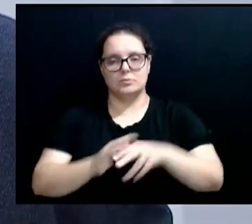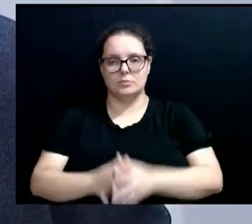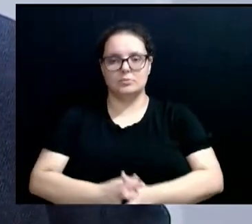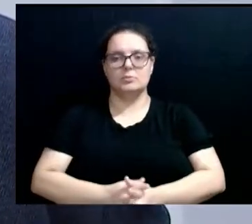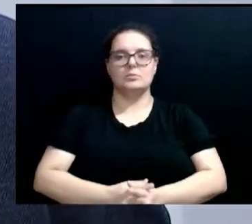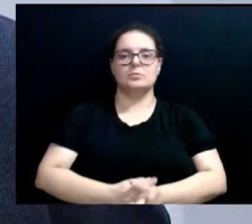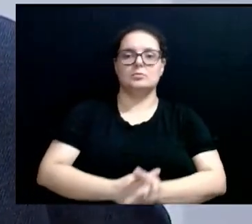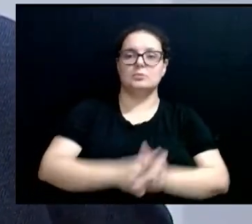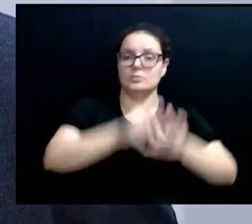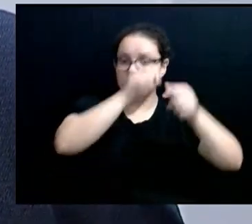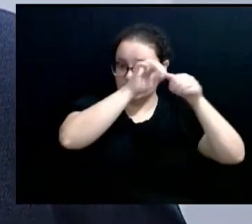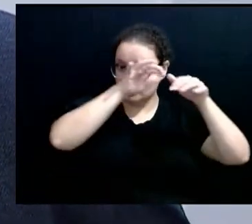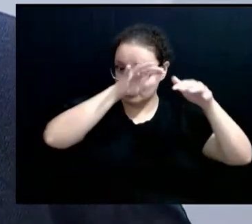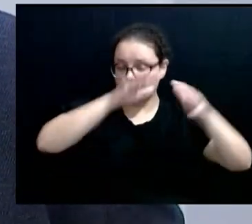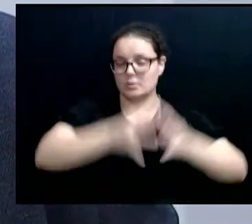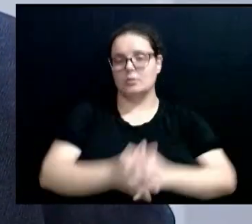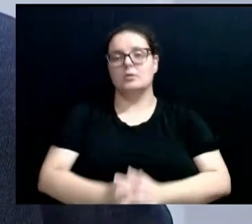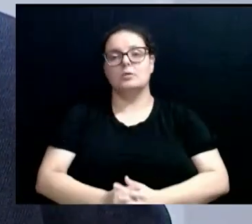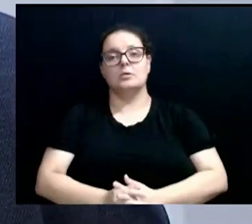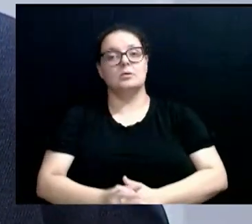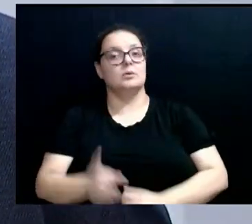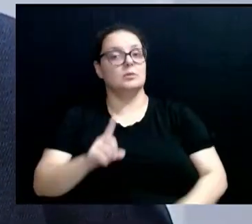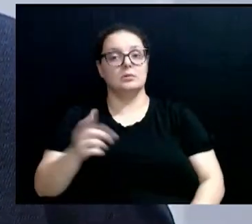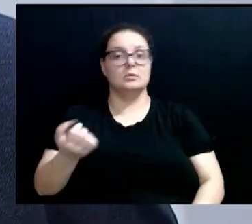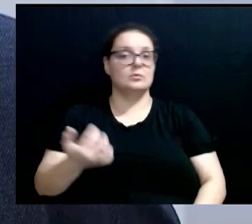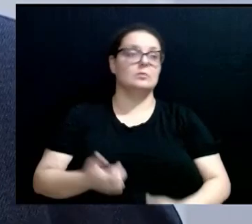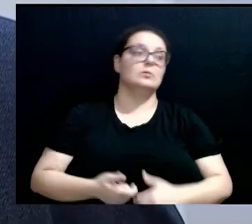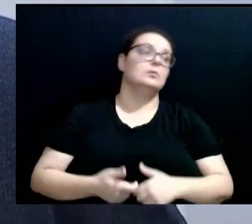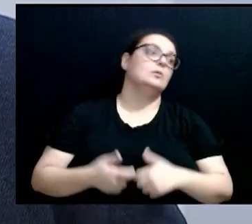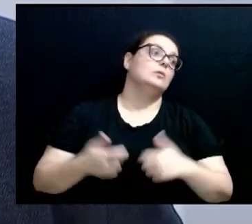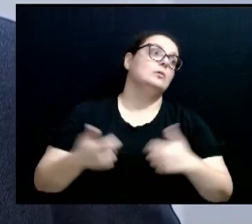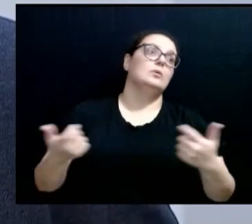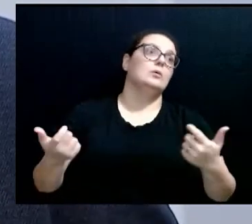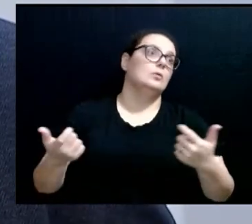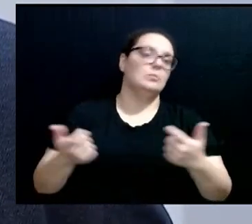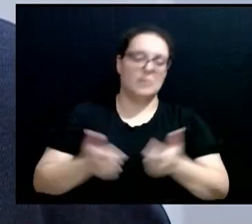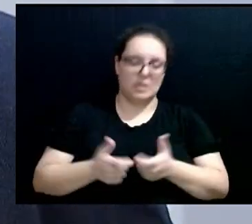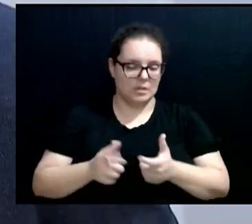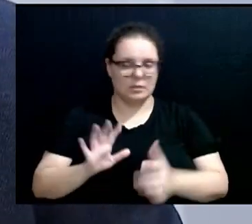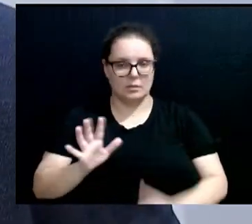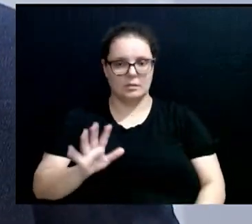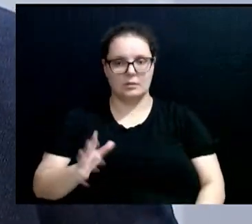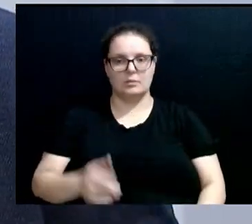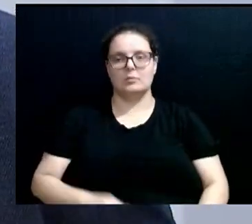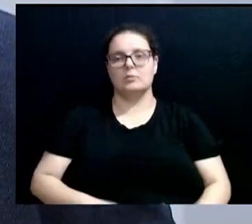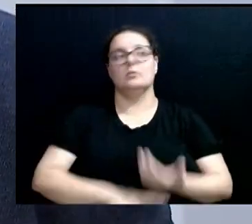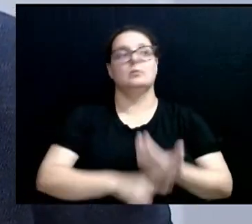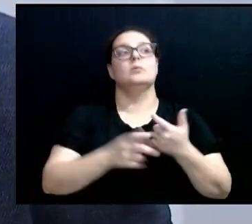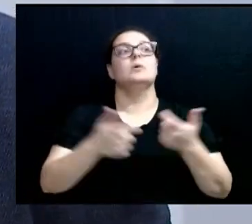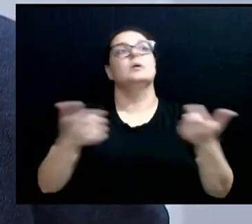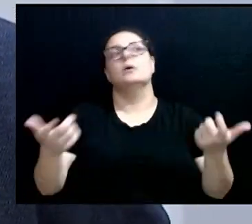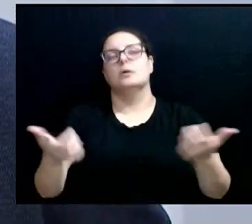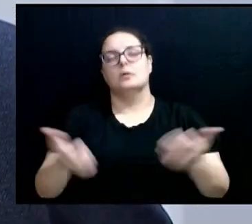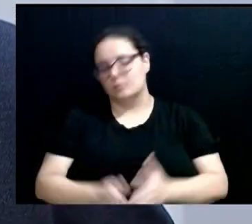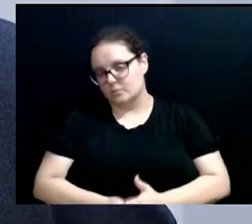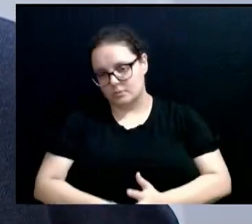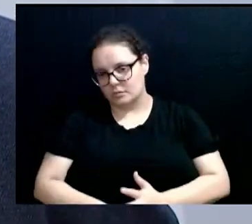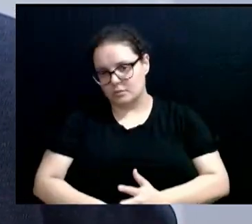autista, que não é uma quantidade tão significativa, ou seja, não impactaria tanto essa condição, mas a proposta é que